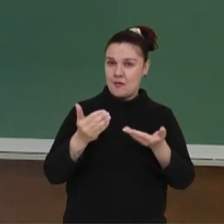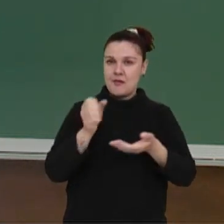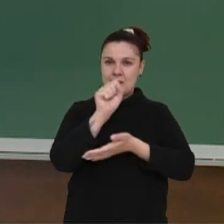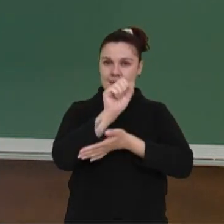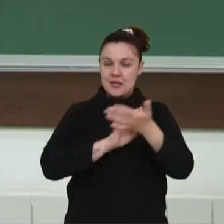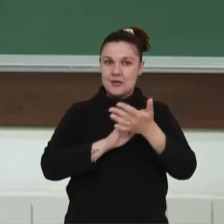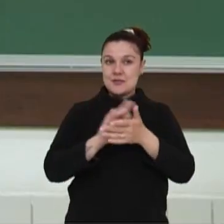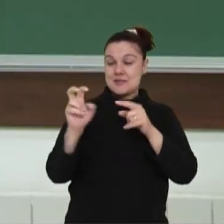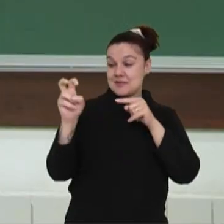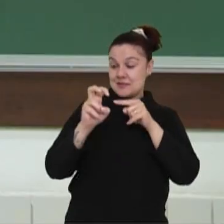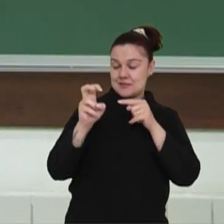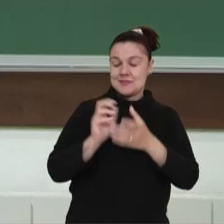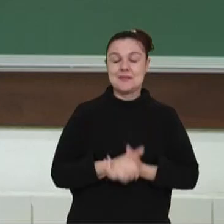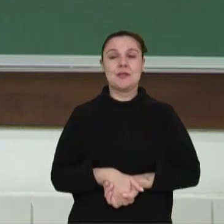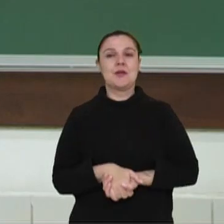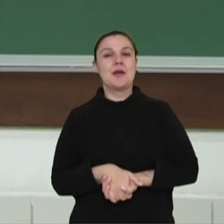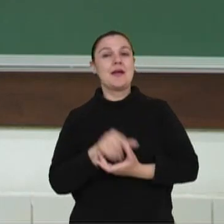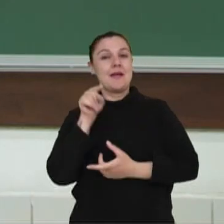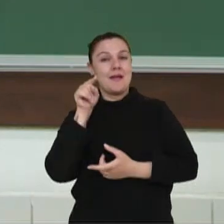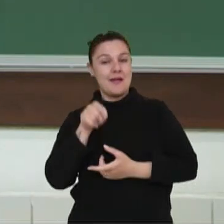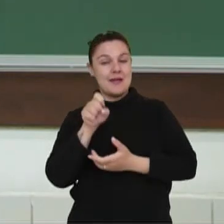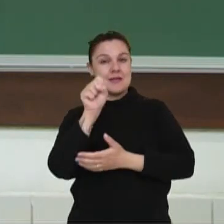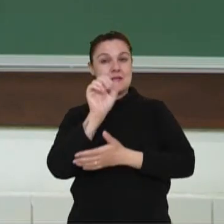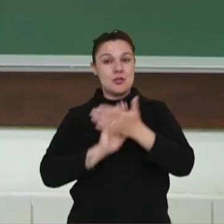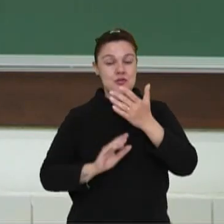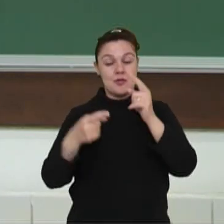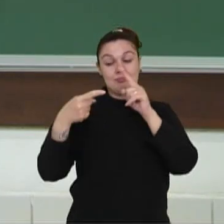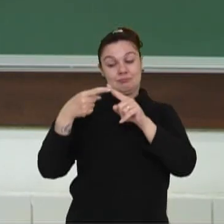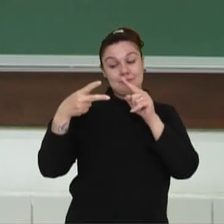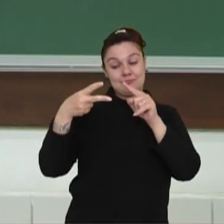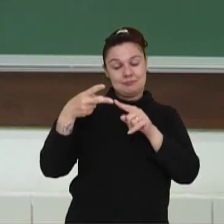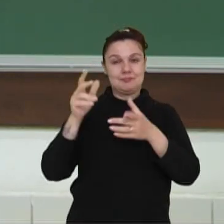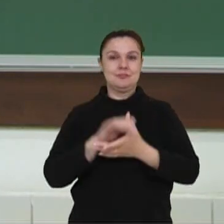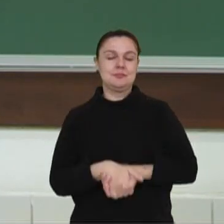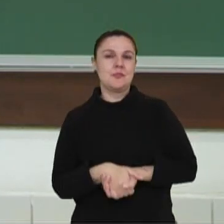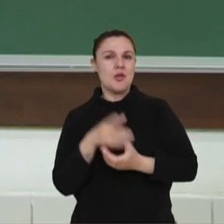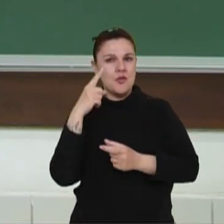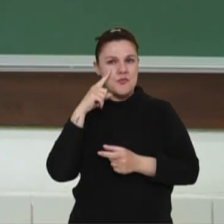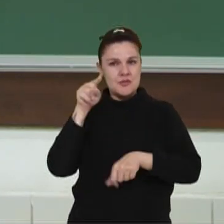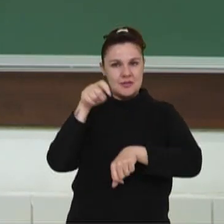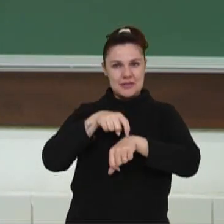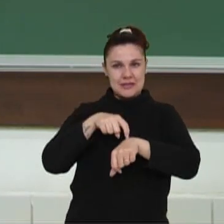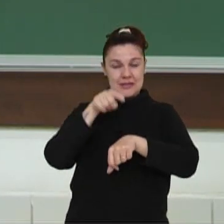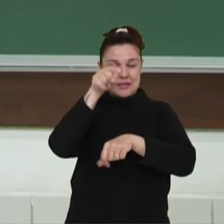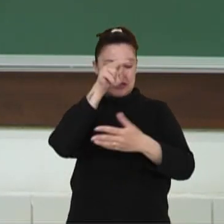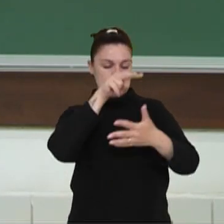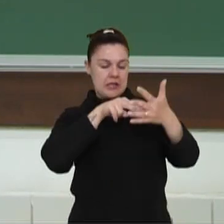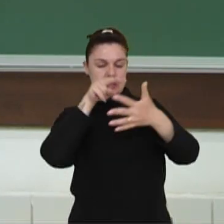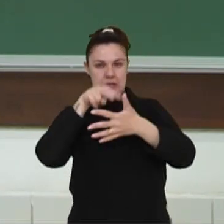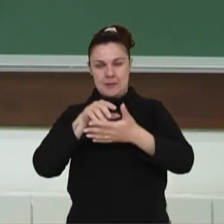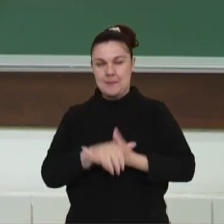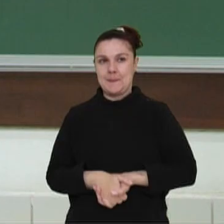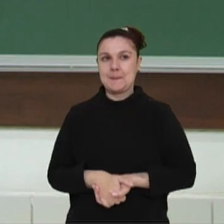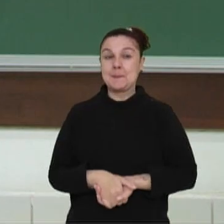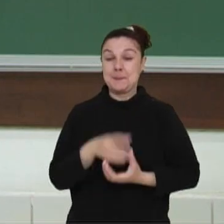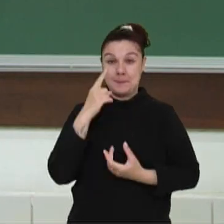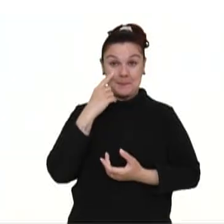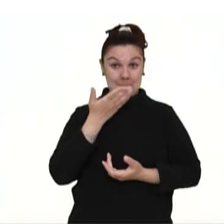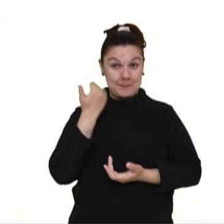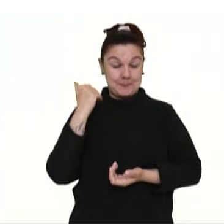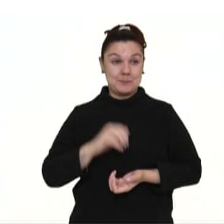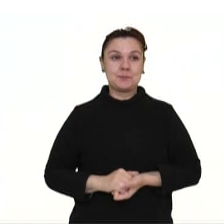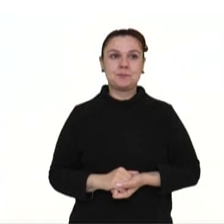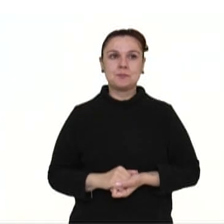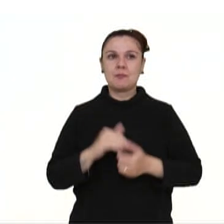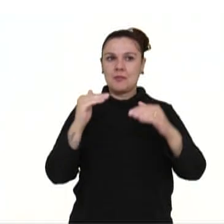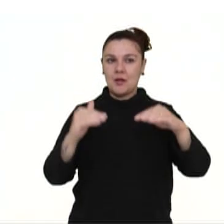Vamos para a atividade número 5. Essa atividade está dividida em duas partes. Vocês vão ter um tempinho para ler cada uma delas. Vamos lá?